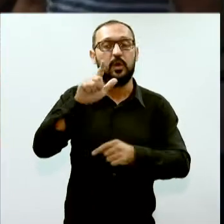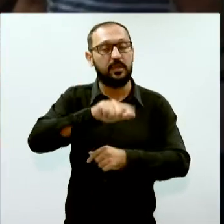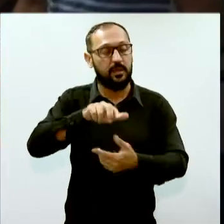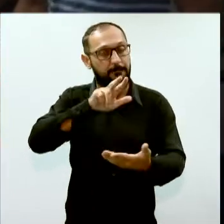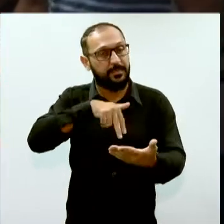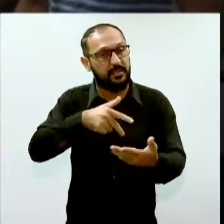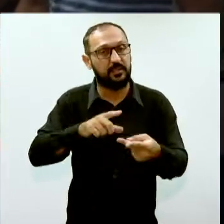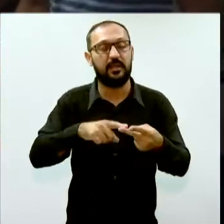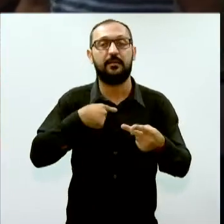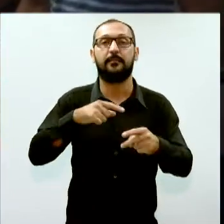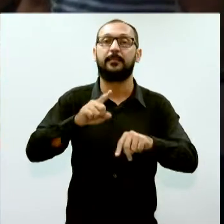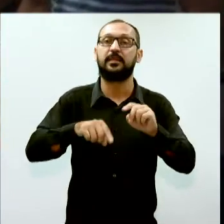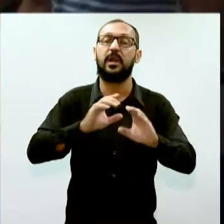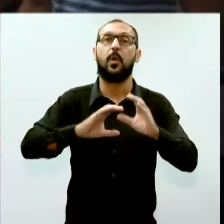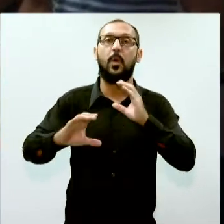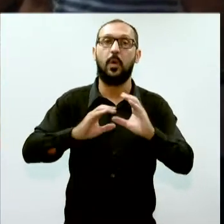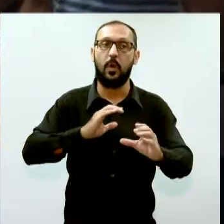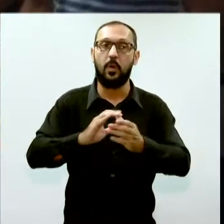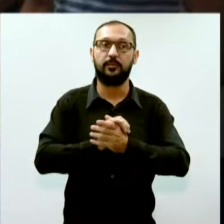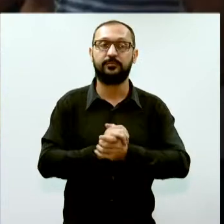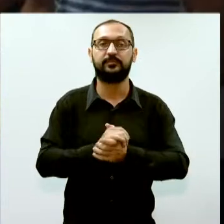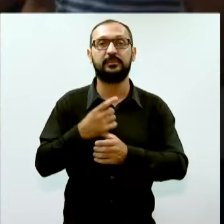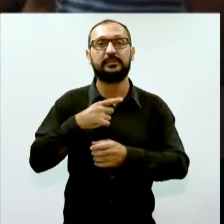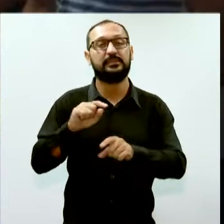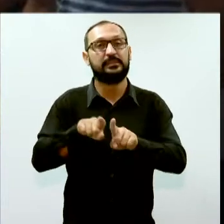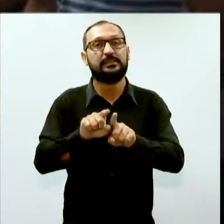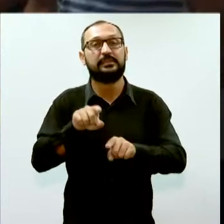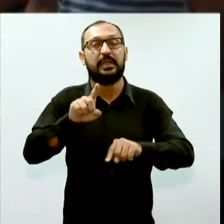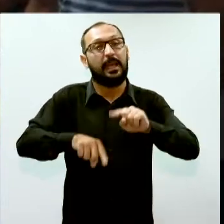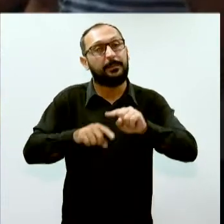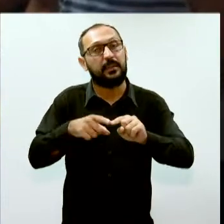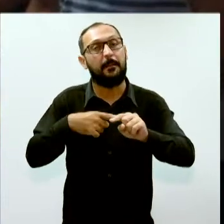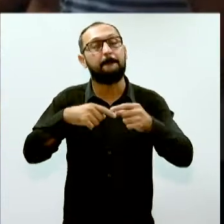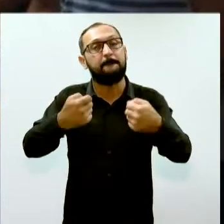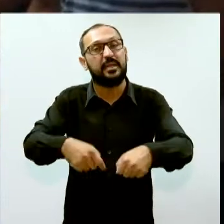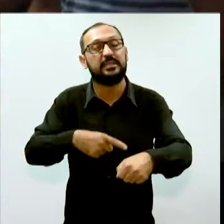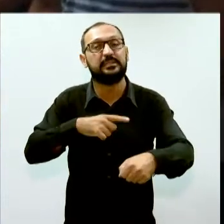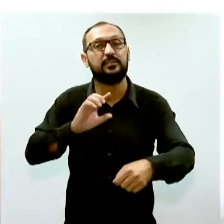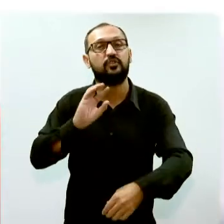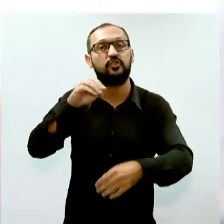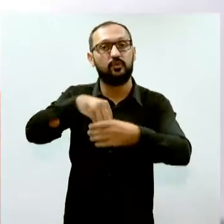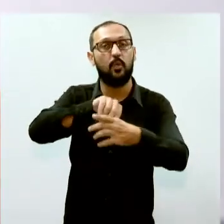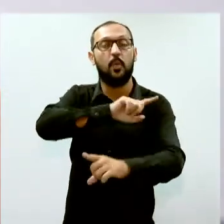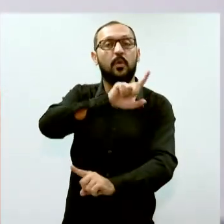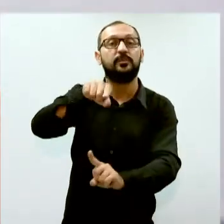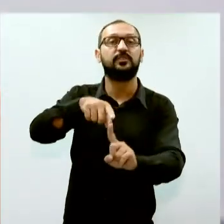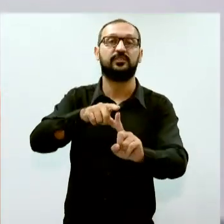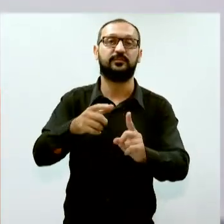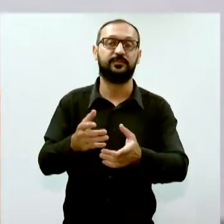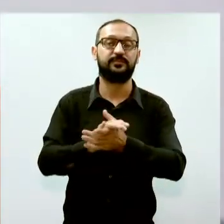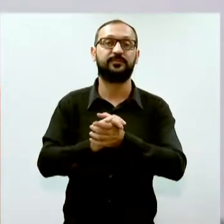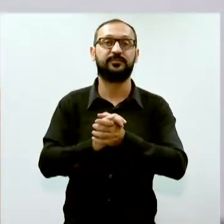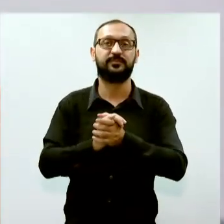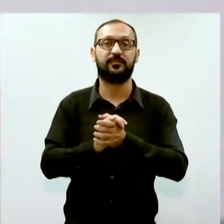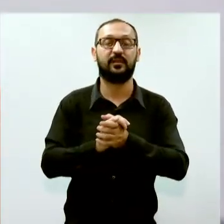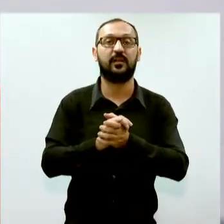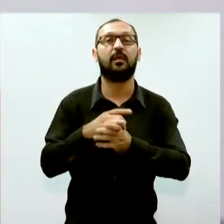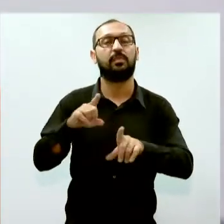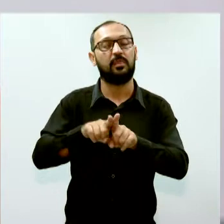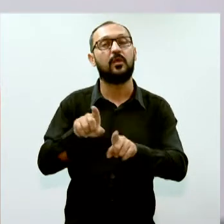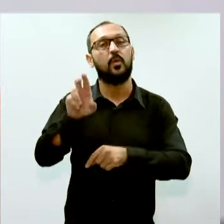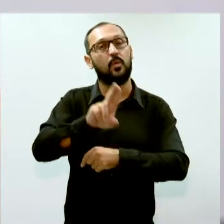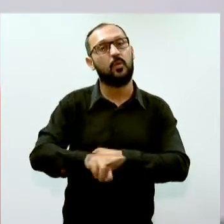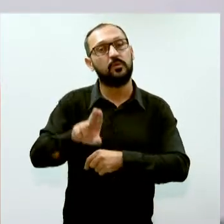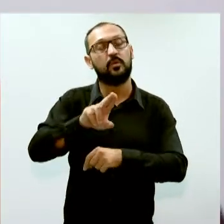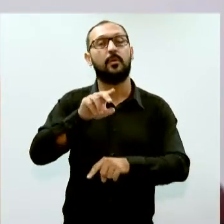em material de comunicação, e esse material ele tem com esse objetivo. Então, ele serve tanto